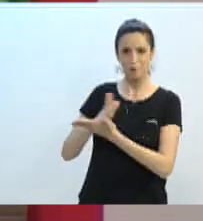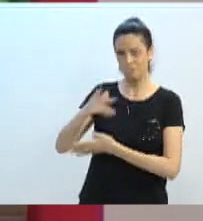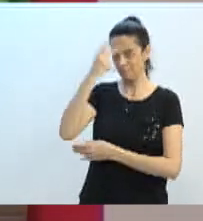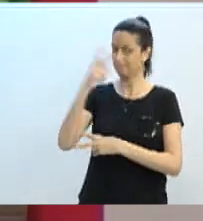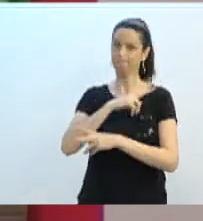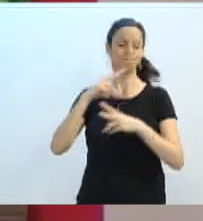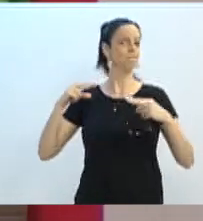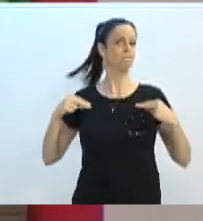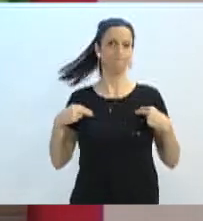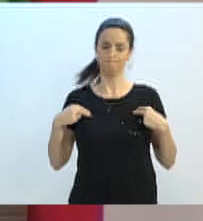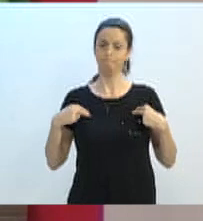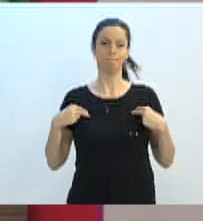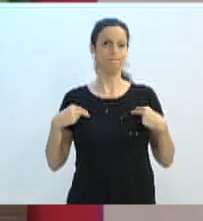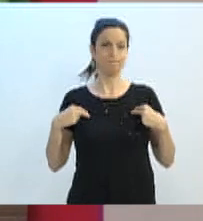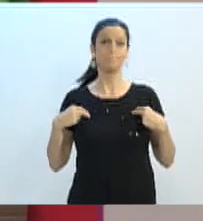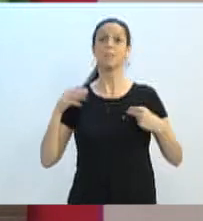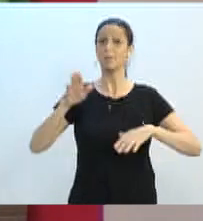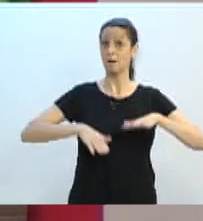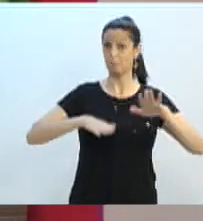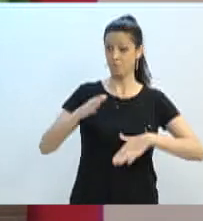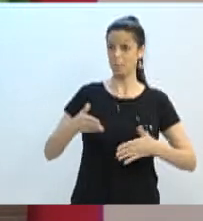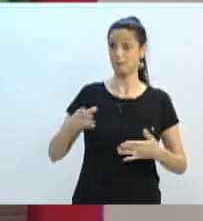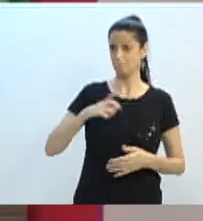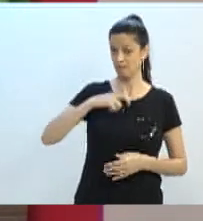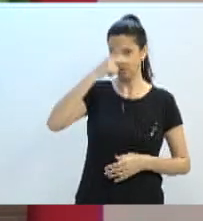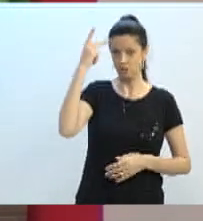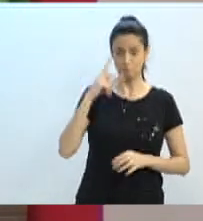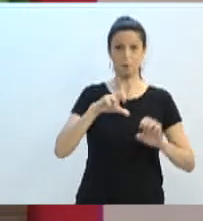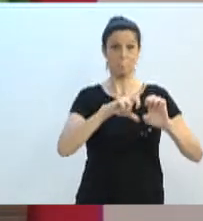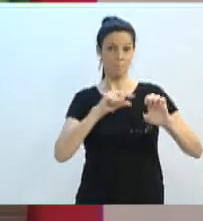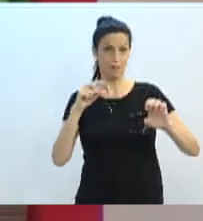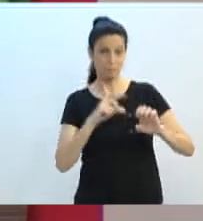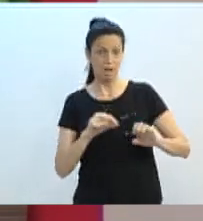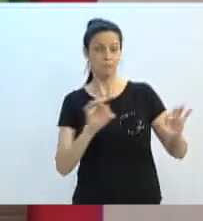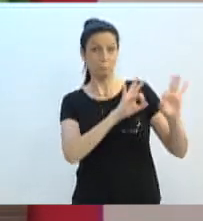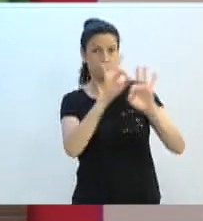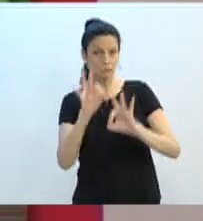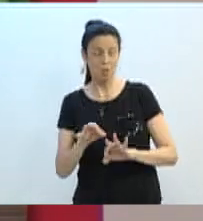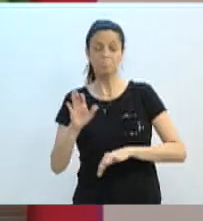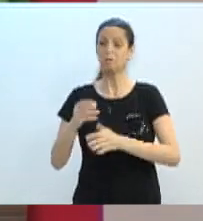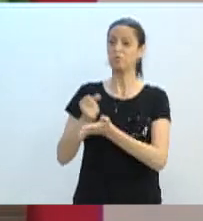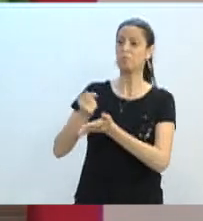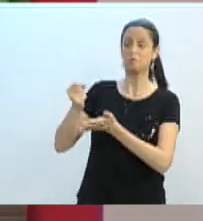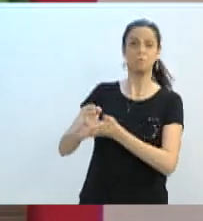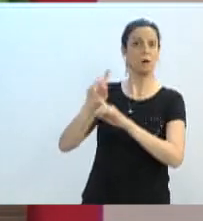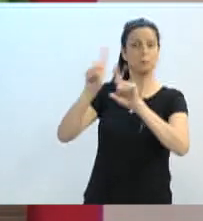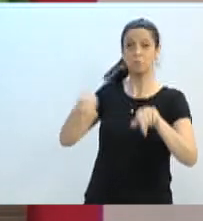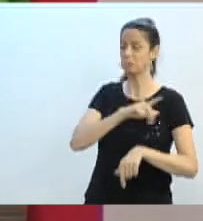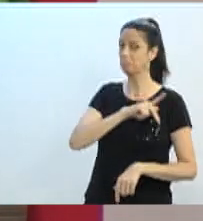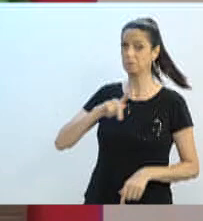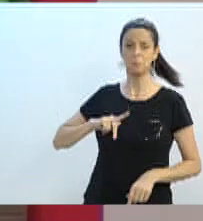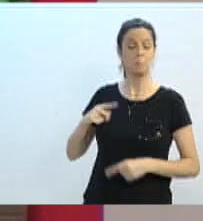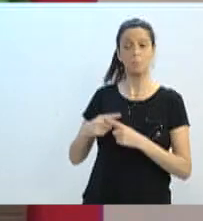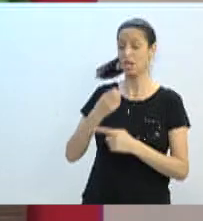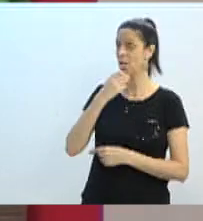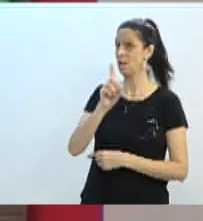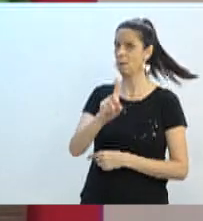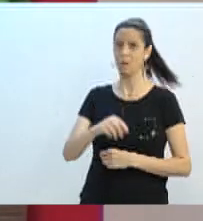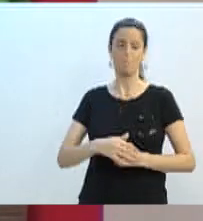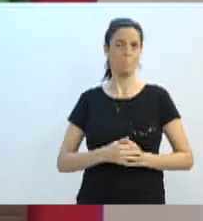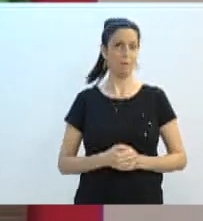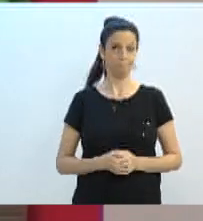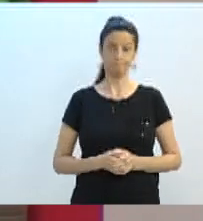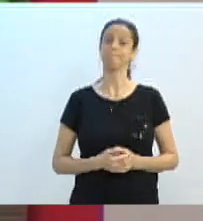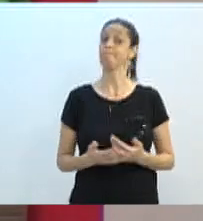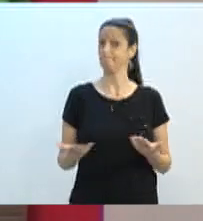Quem sabe os empresários que estão aqui sentados aqui e os que estão nos assistindo não contratariam muitos dos servidores públicos. Que,